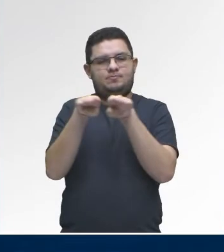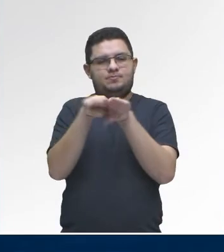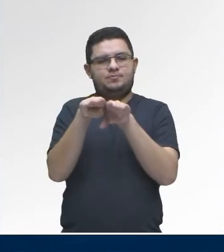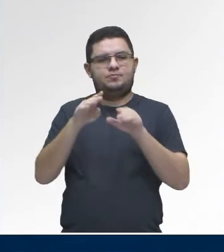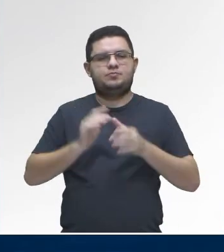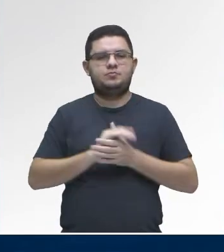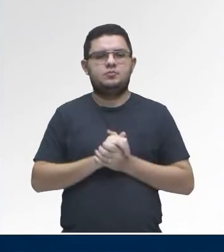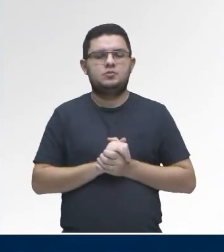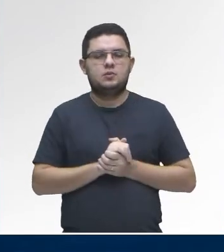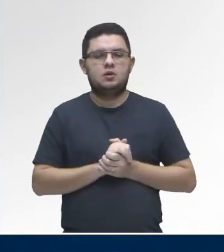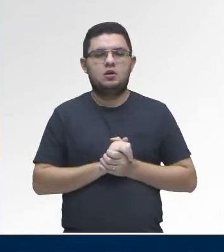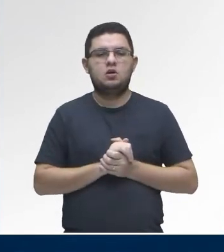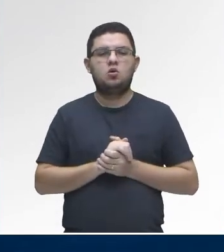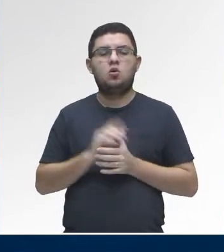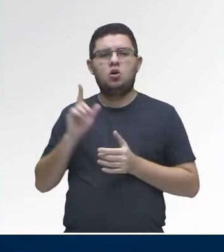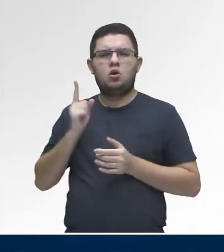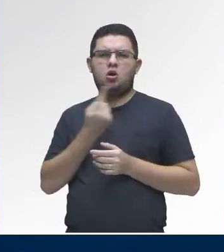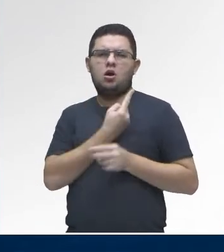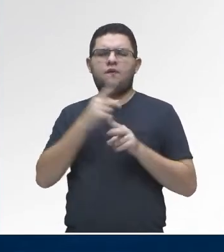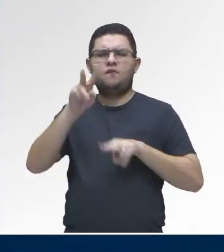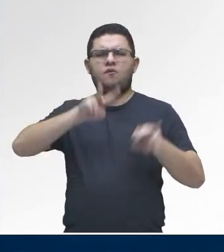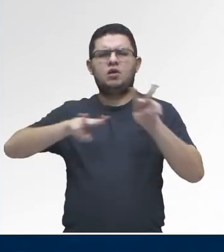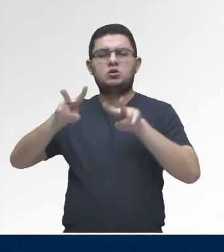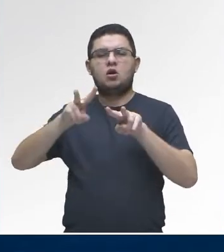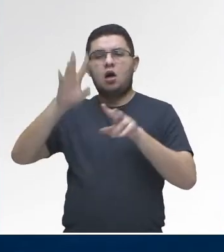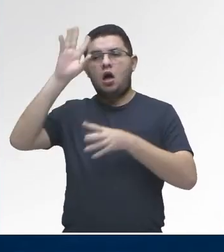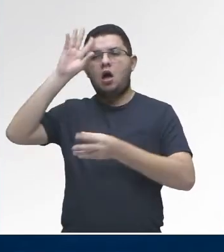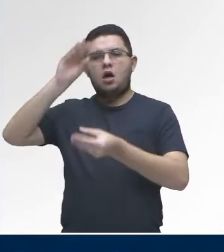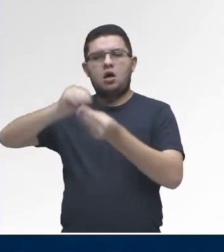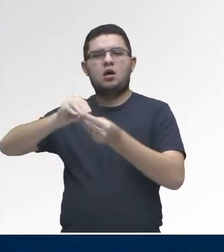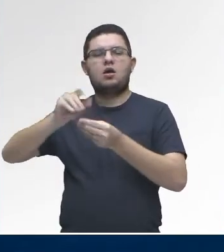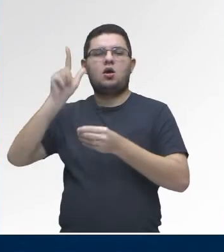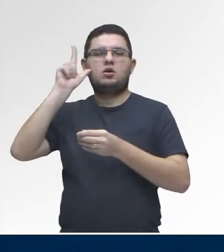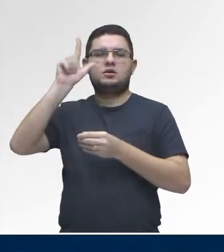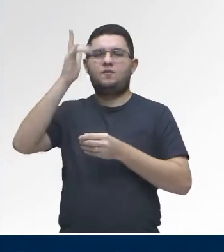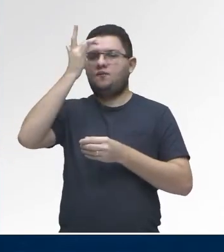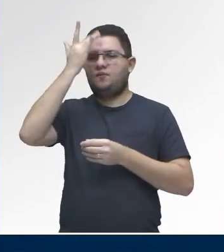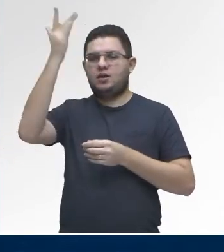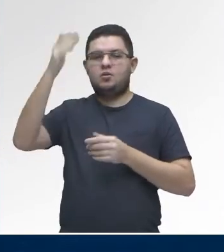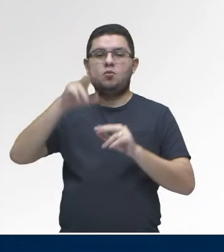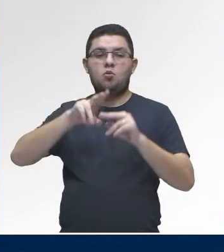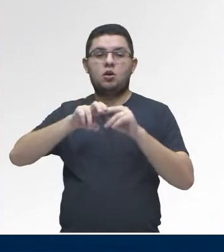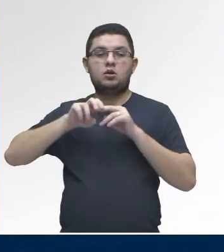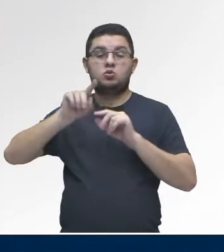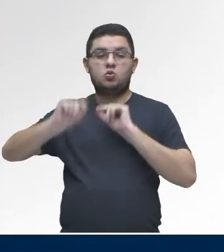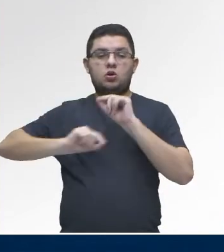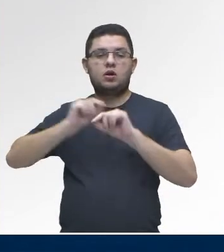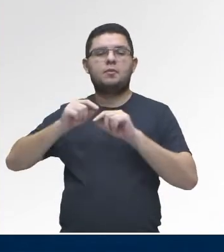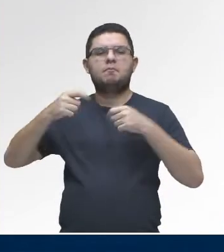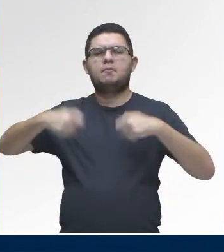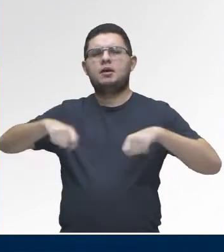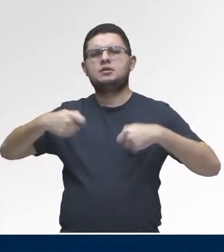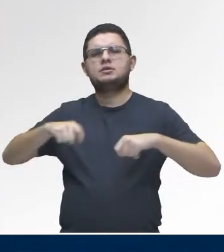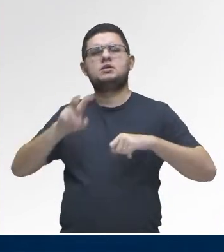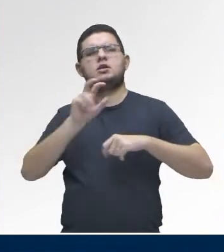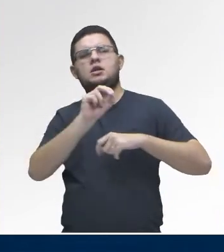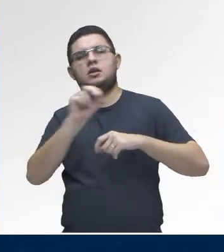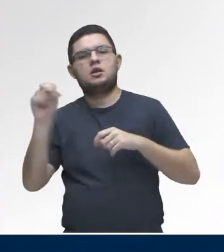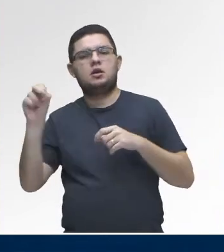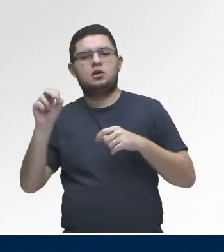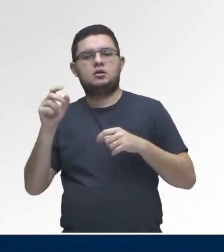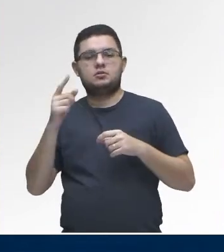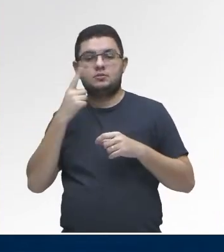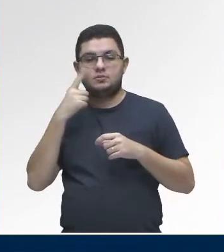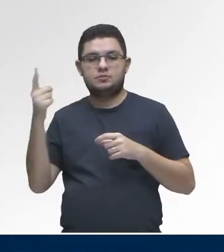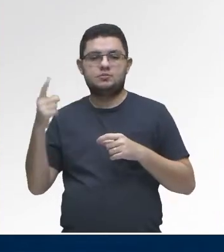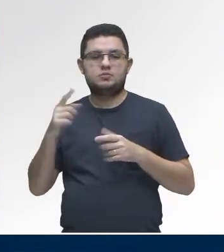valor aí mentalmente, só observando qual é essa equação, porque eu preciso ter 500 aqui desse lado, e